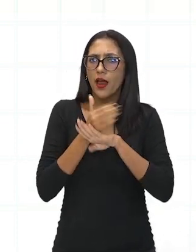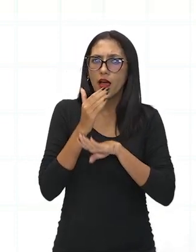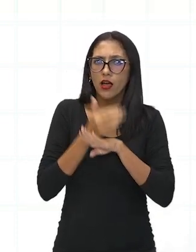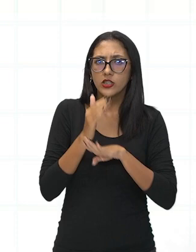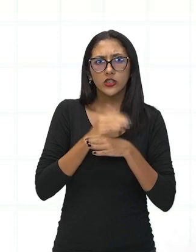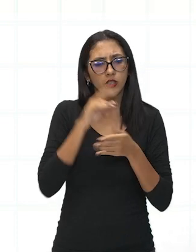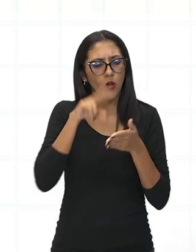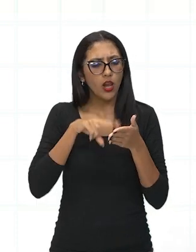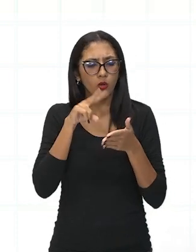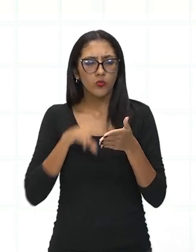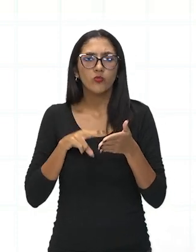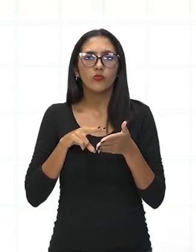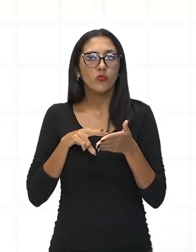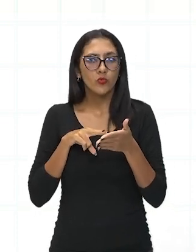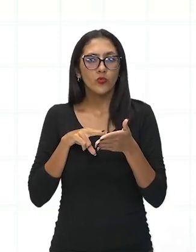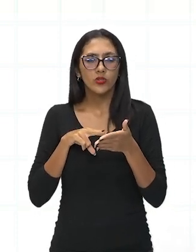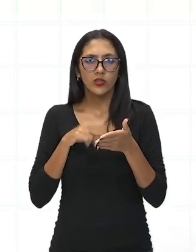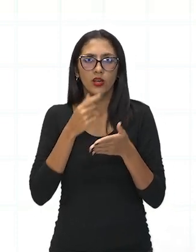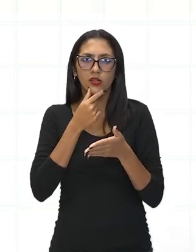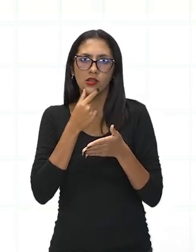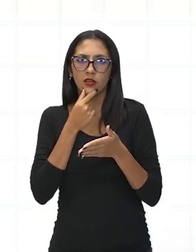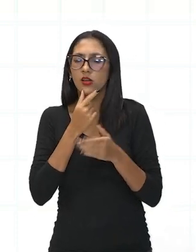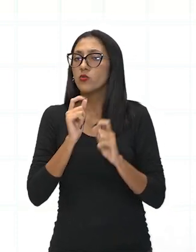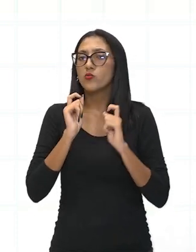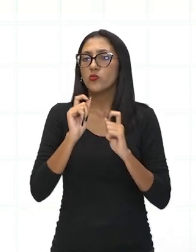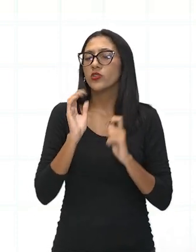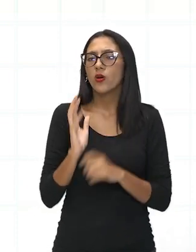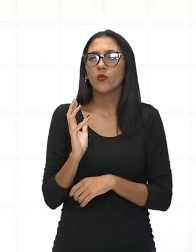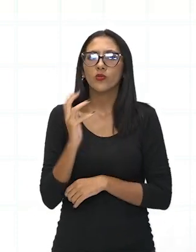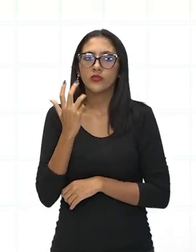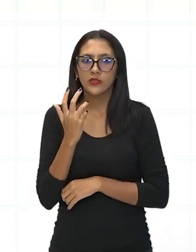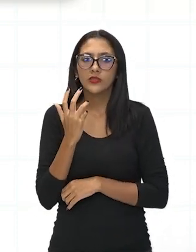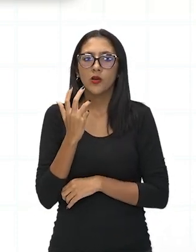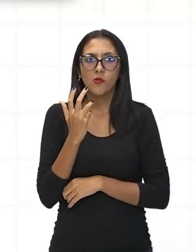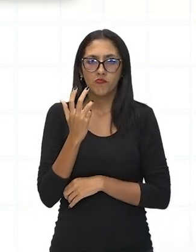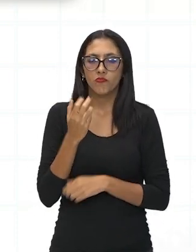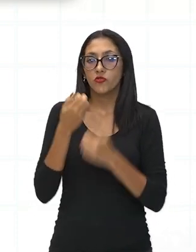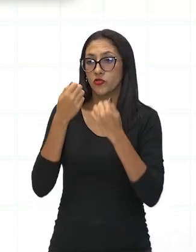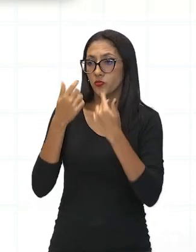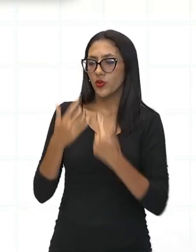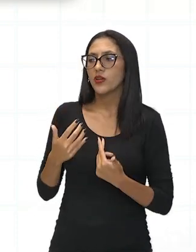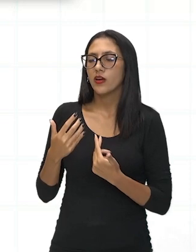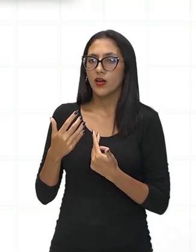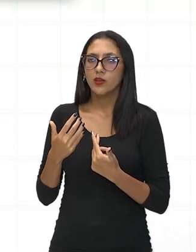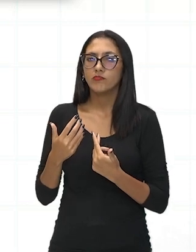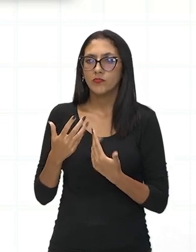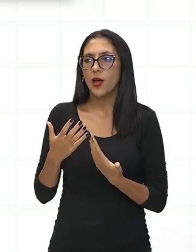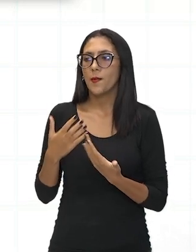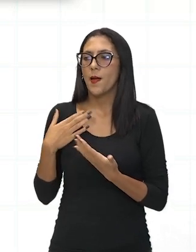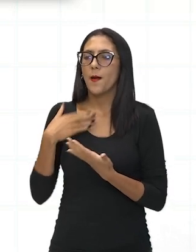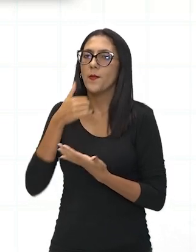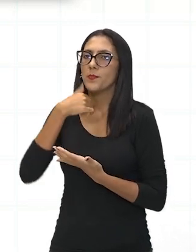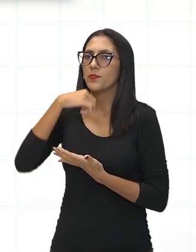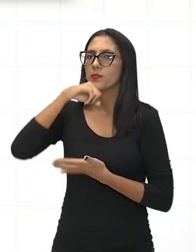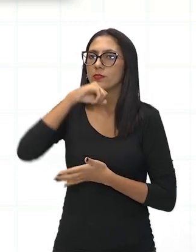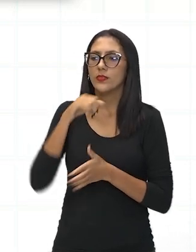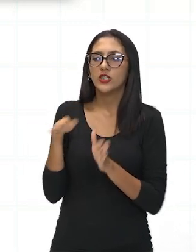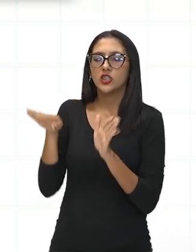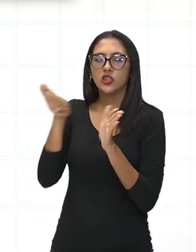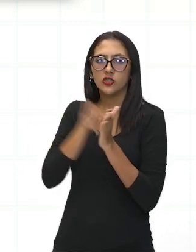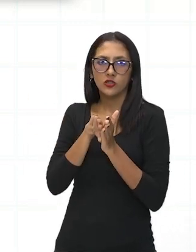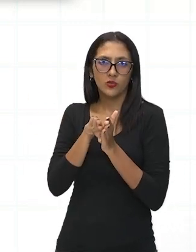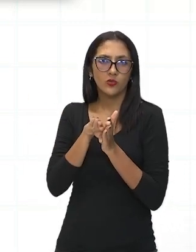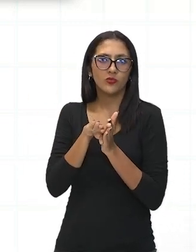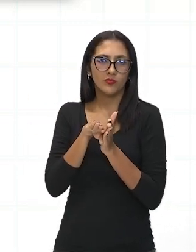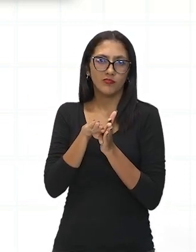inglês, o que aconteceu ao mesmo tempo que eu vou contar para outra pessoa? A minha mãe